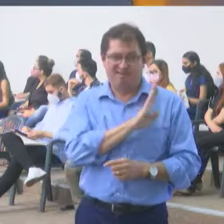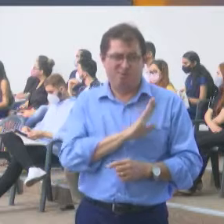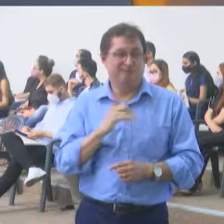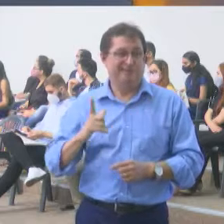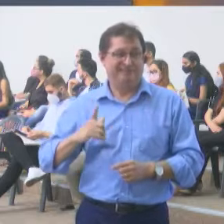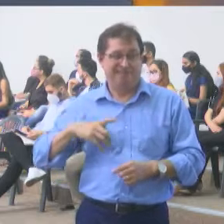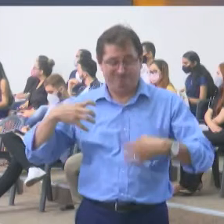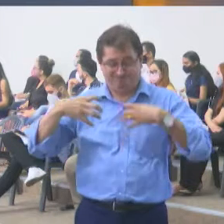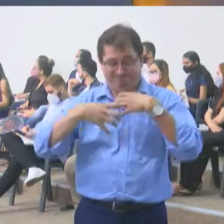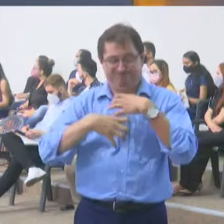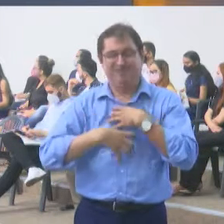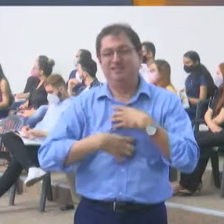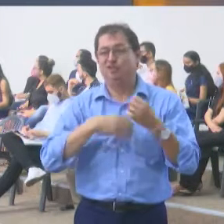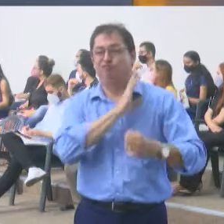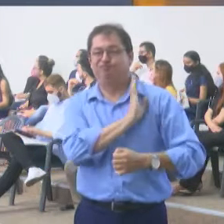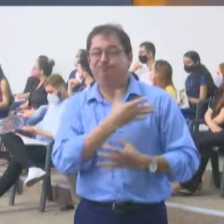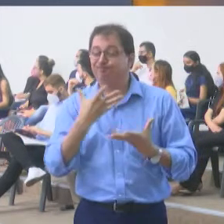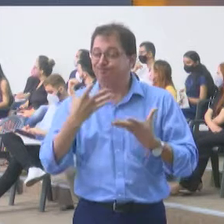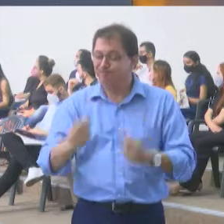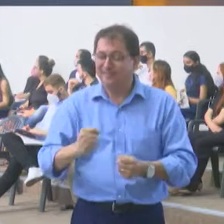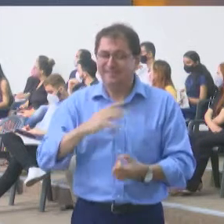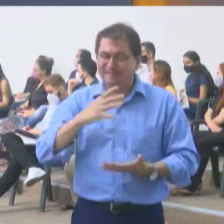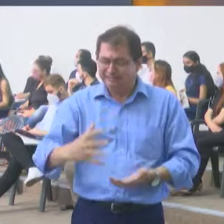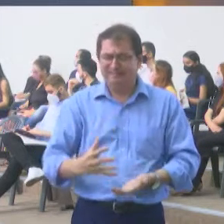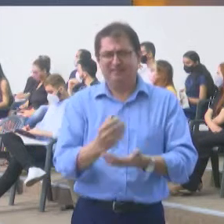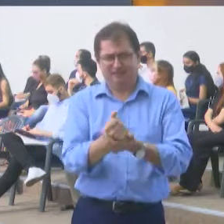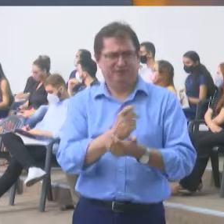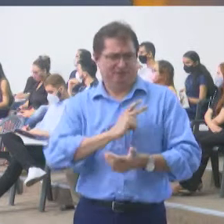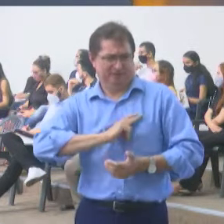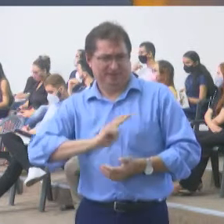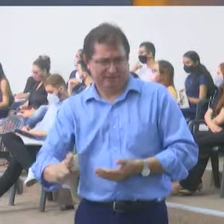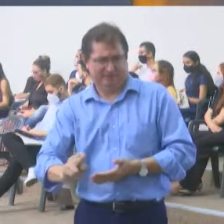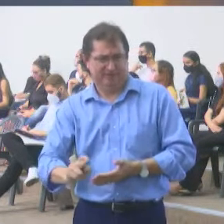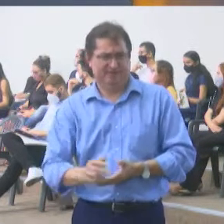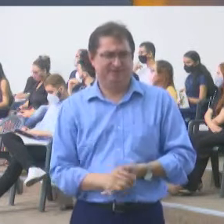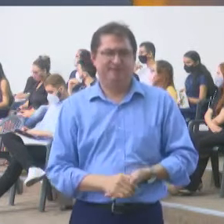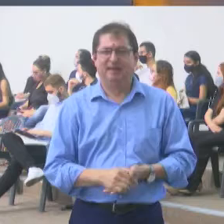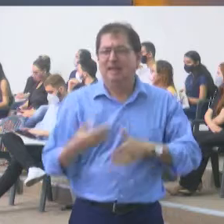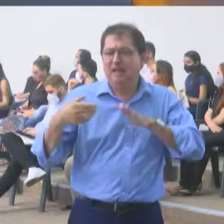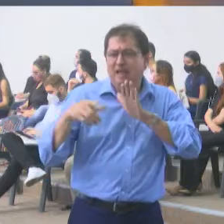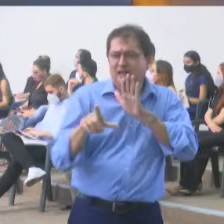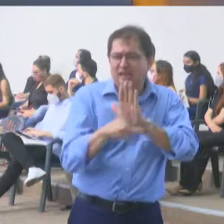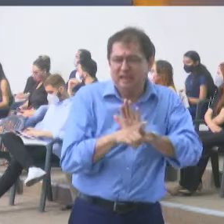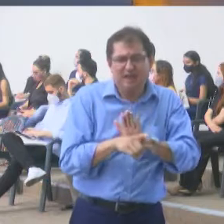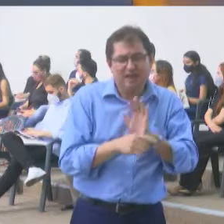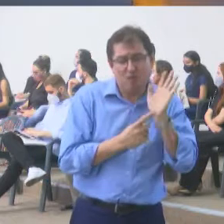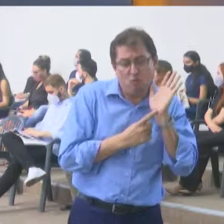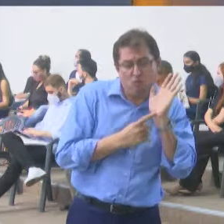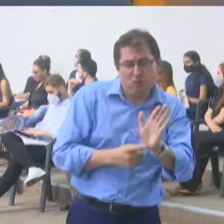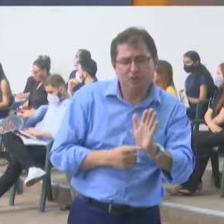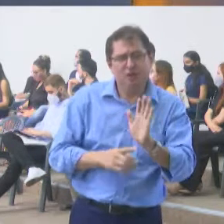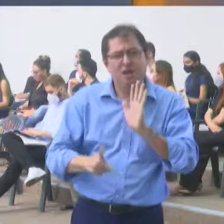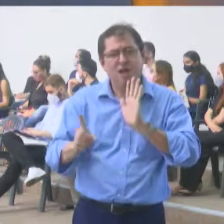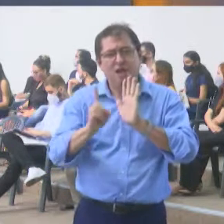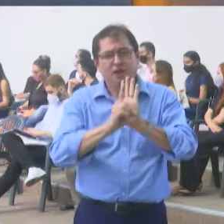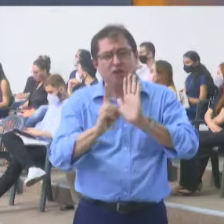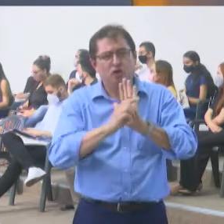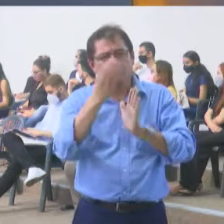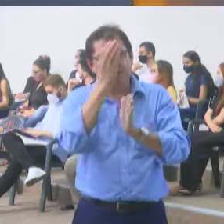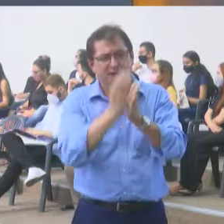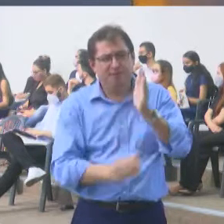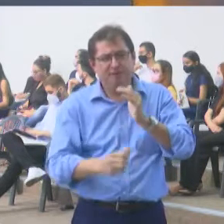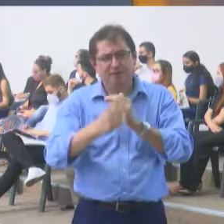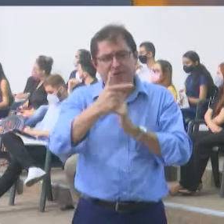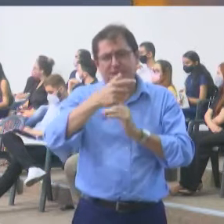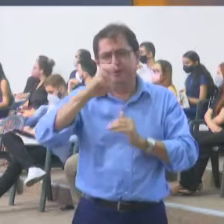Nós estudamos aqui ao longo de todo esse capítulo a lei, o princípio que havia do Levirato, Deuteronômio capítulo 25. Eu não vou parar aqui porque